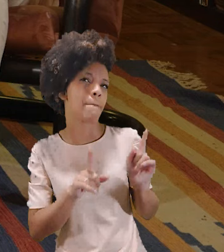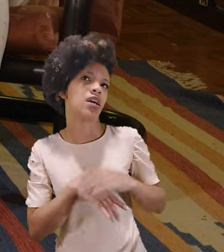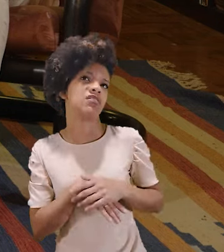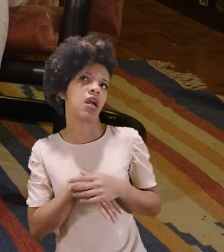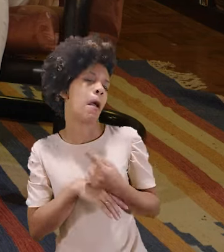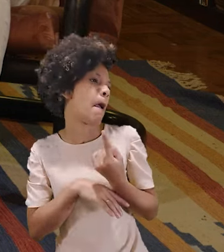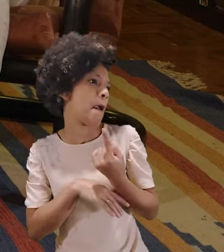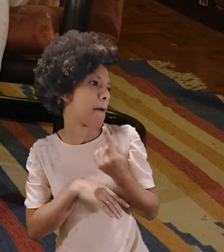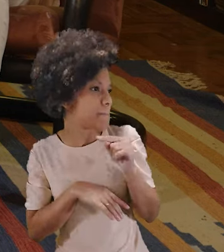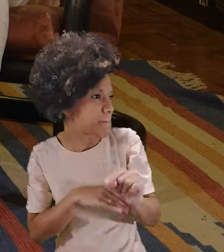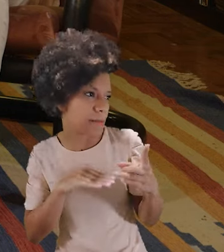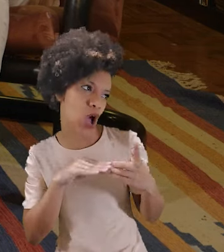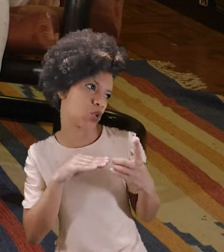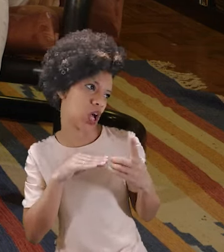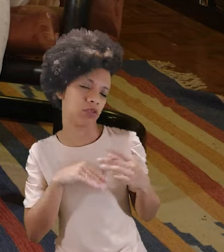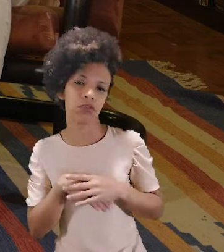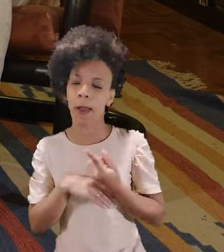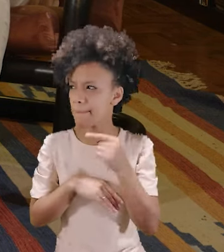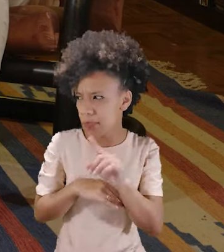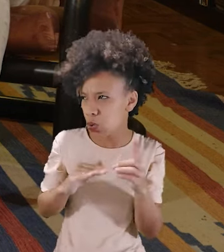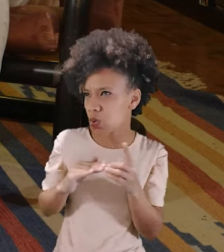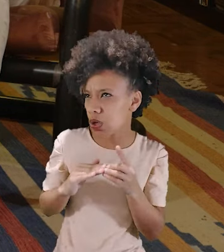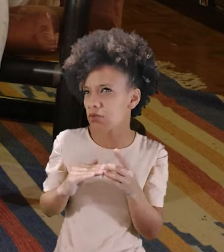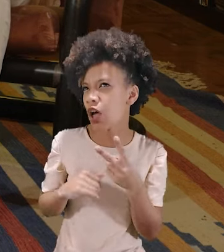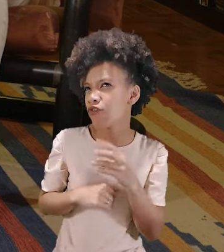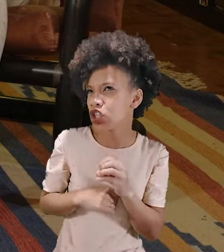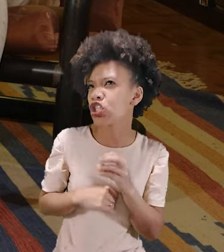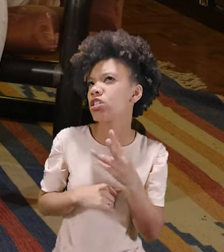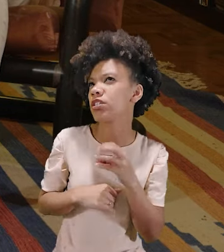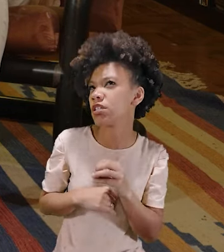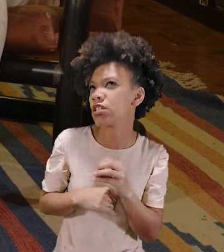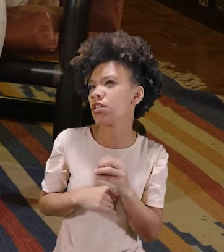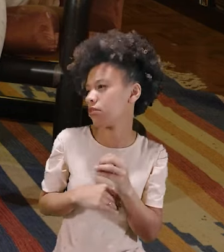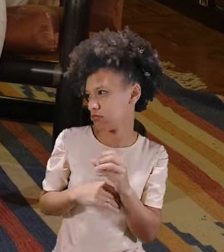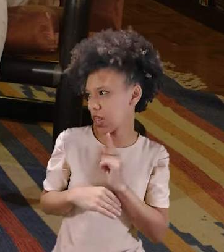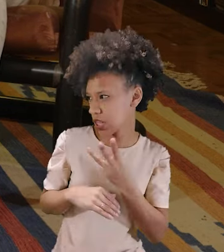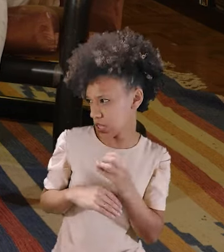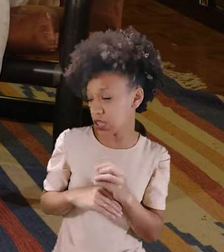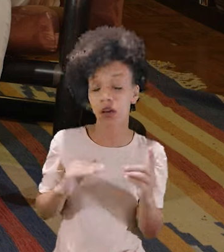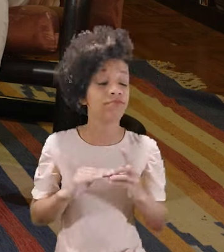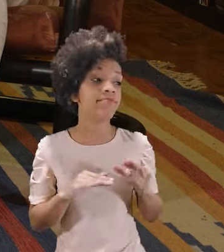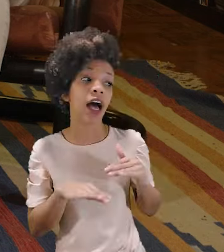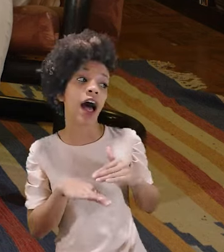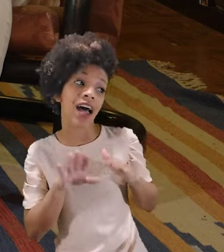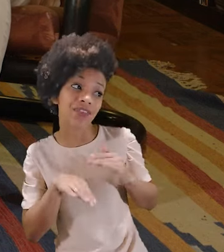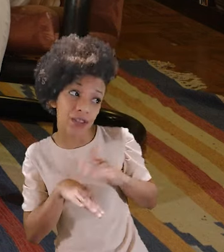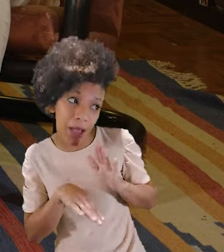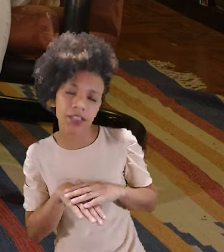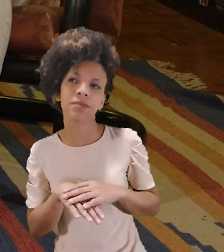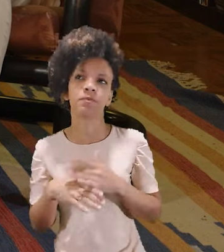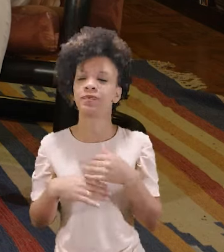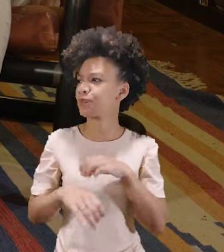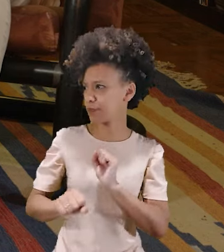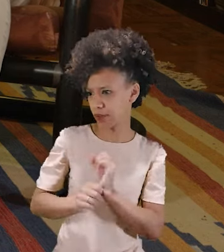sei vai ser é muito mil doses assim né coisa na casa não tinha os olhos não tem vinte trinta dólares ali sim exatamente até mais às vezes entendeu